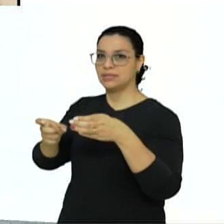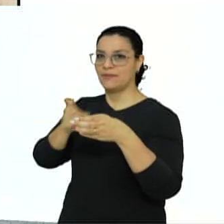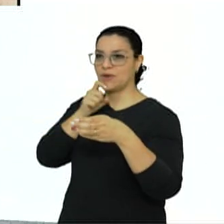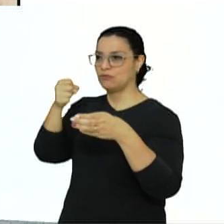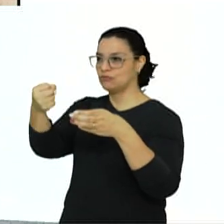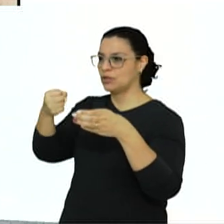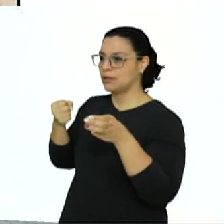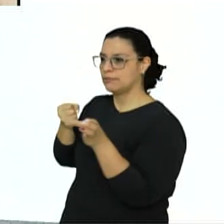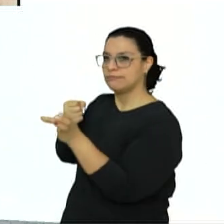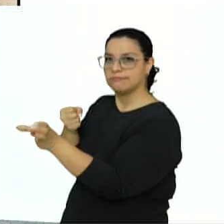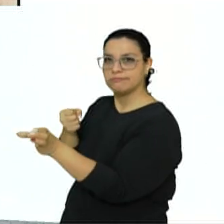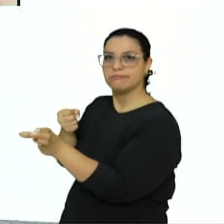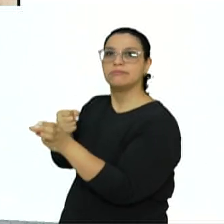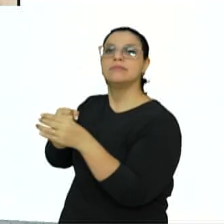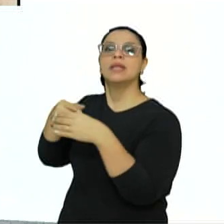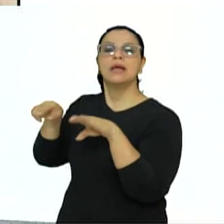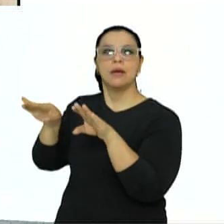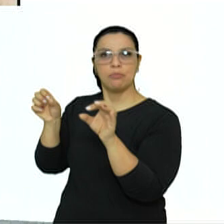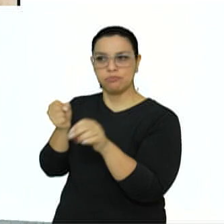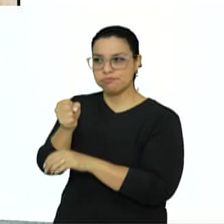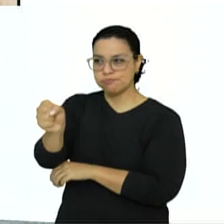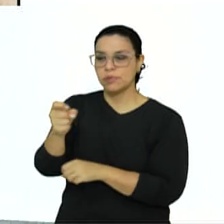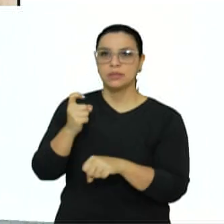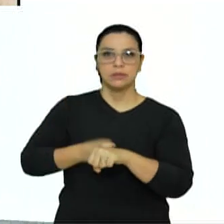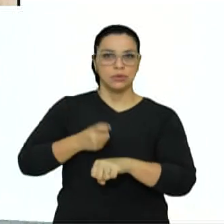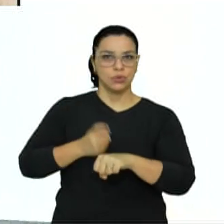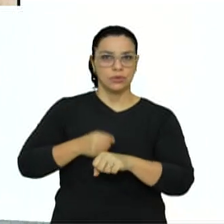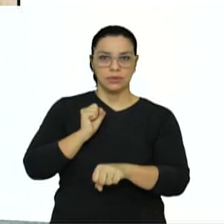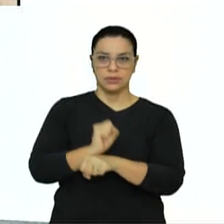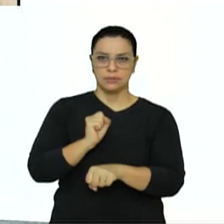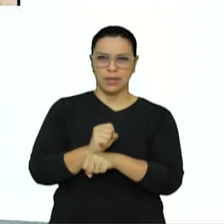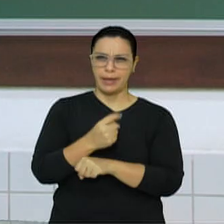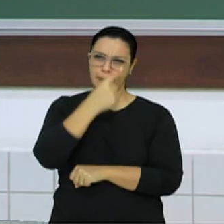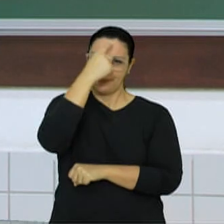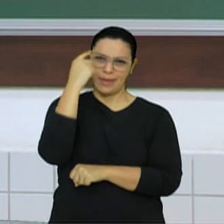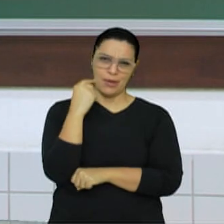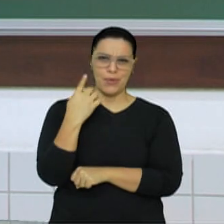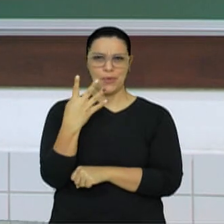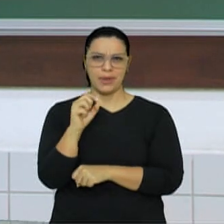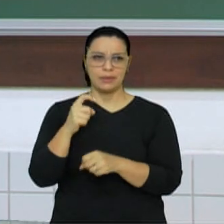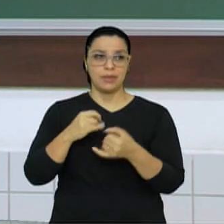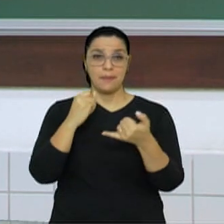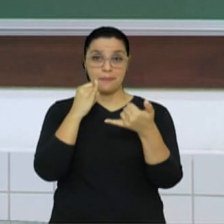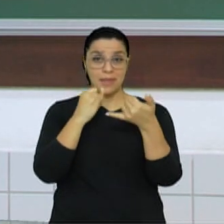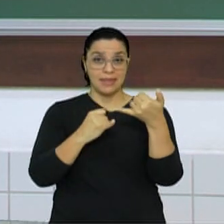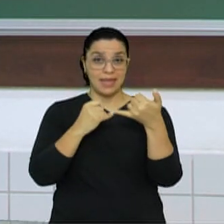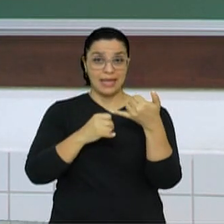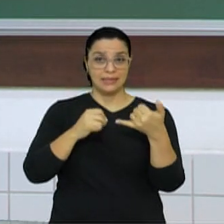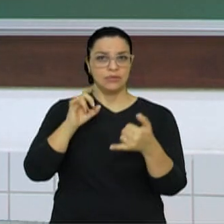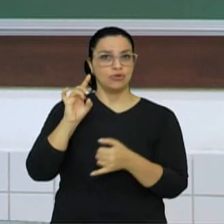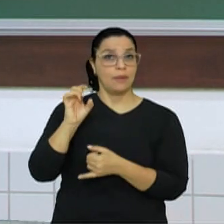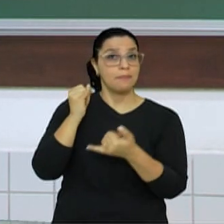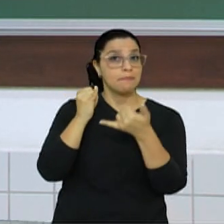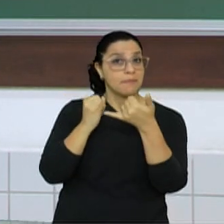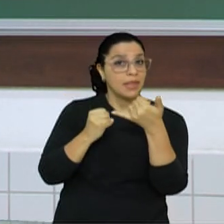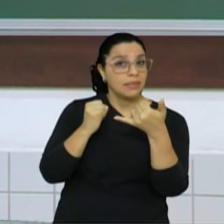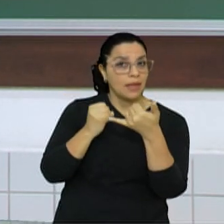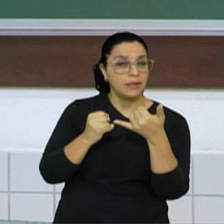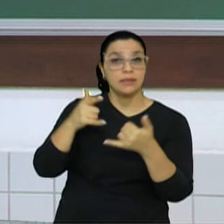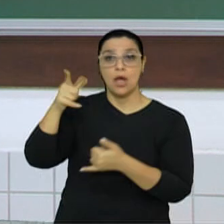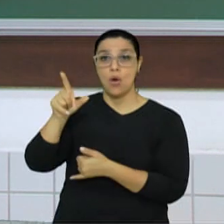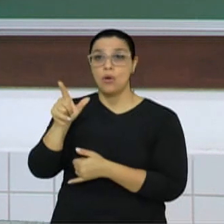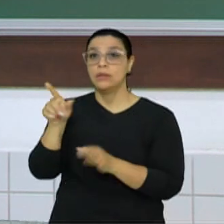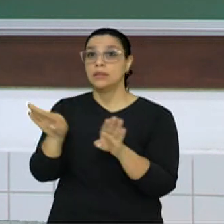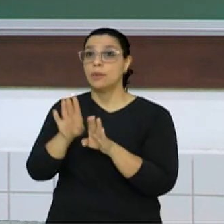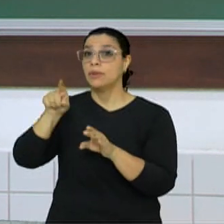despejou no recipiente e vamos deixar endurecer. Por quê? Você só vai colocar metade para endurecer, gente. Por quê? A outra